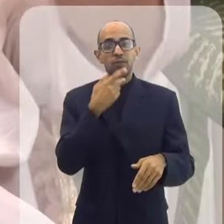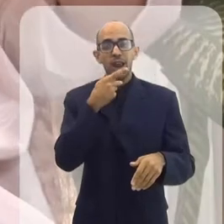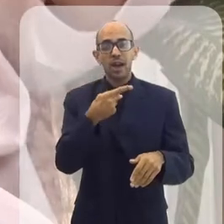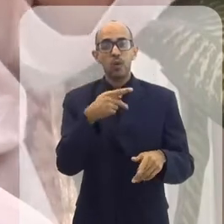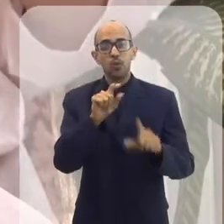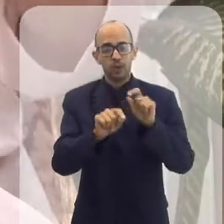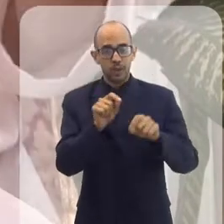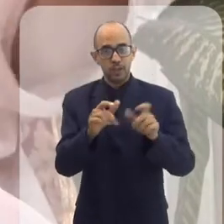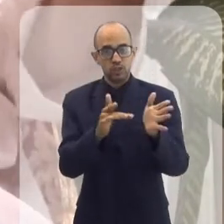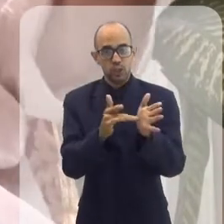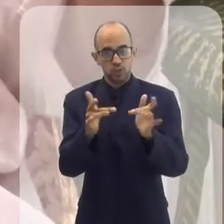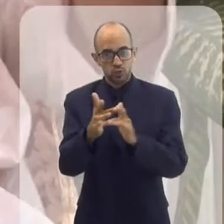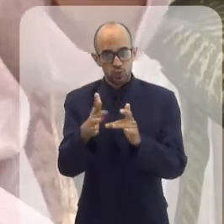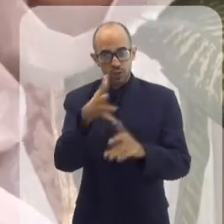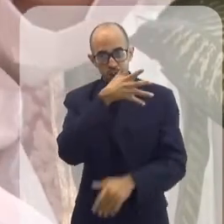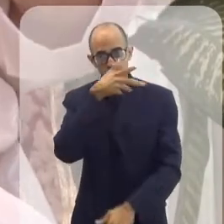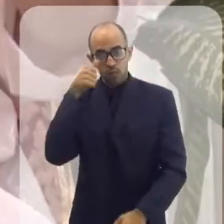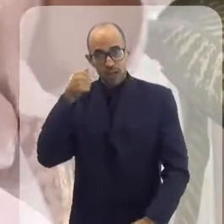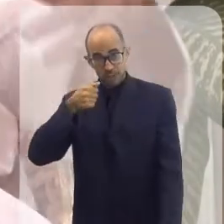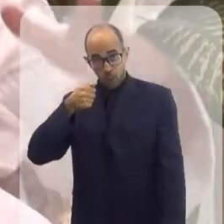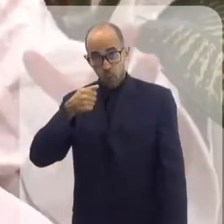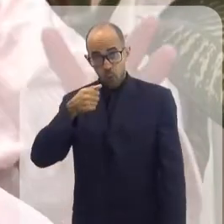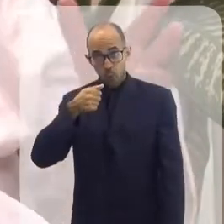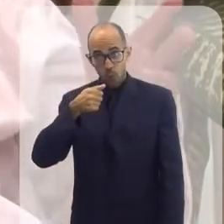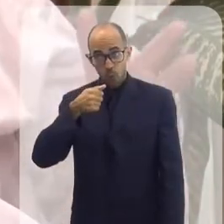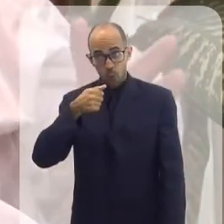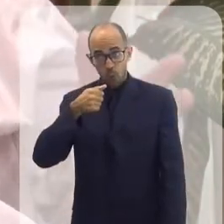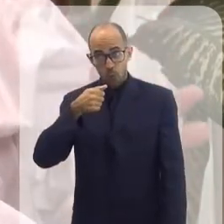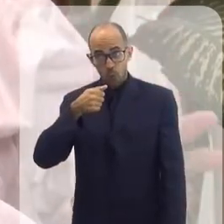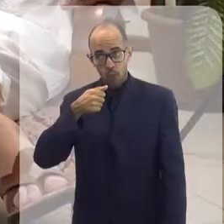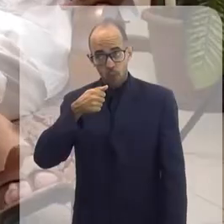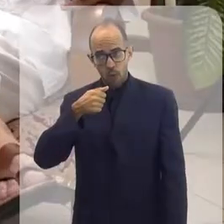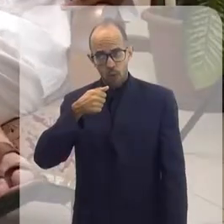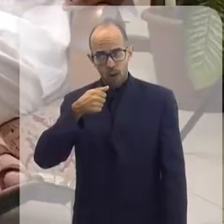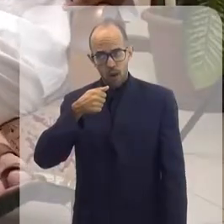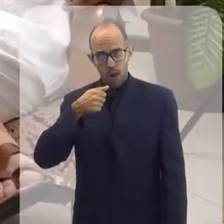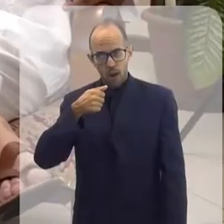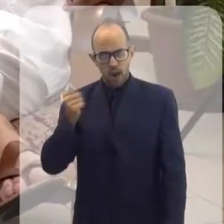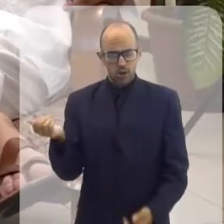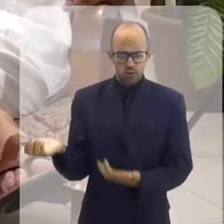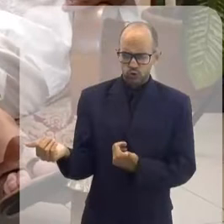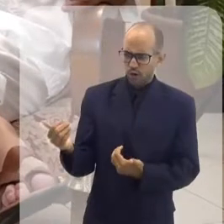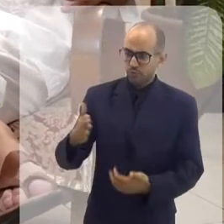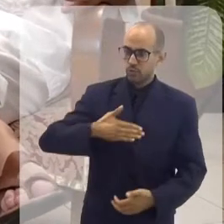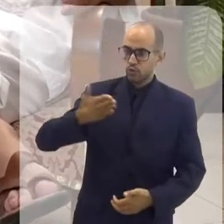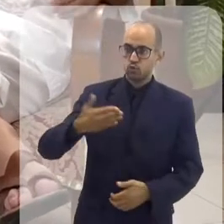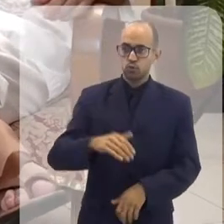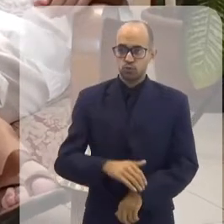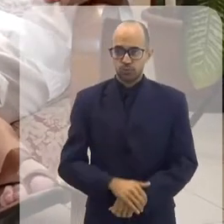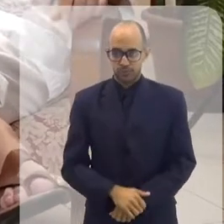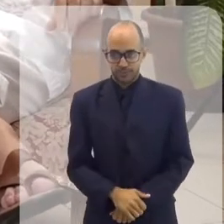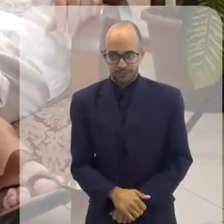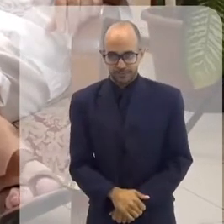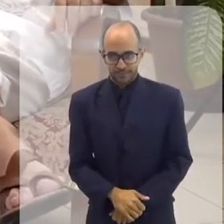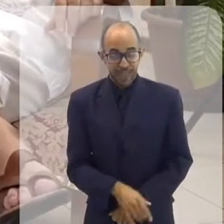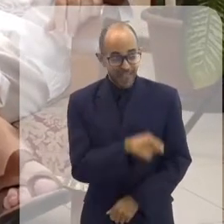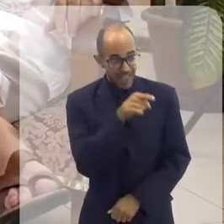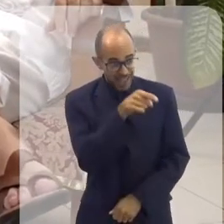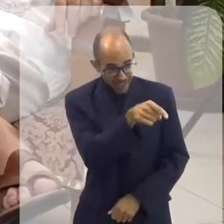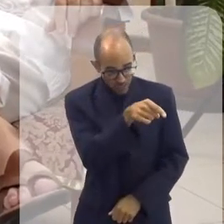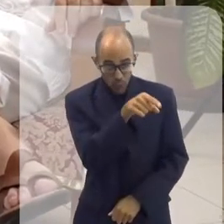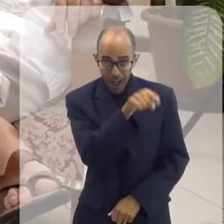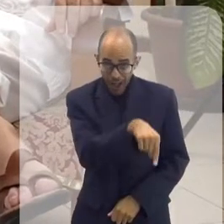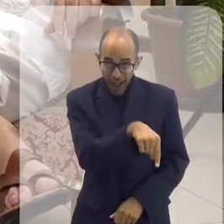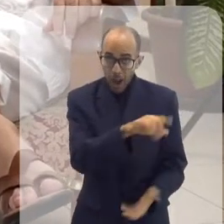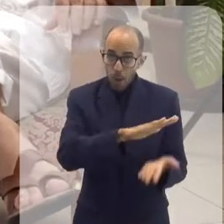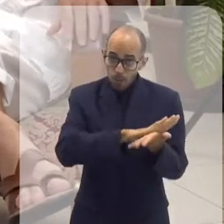Jesus é o salvador que por ele é o caminho da salvação e aí a garotada ficou em choque eu disse isso é